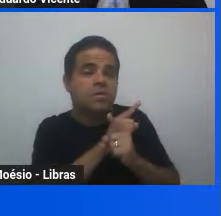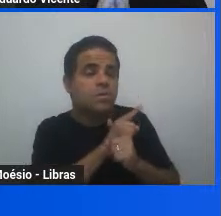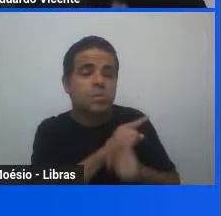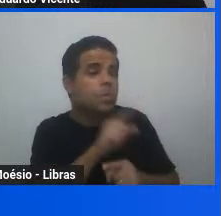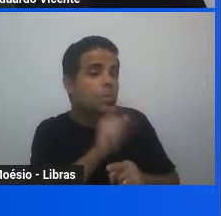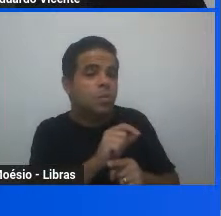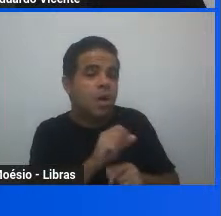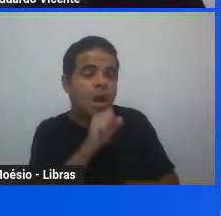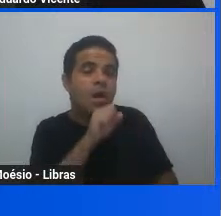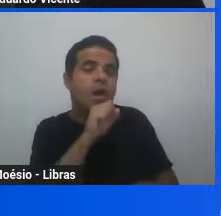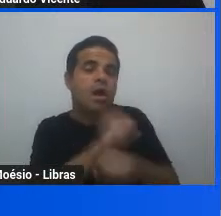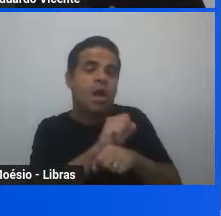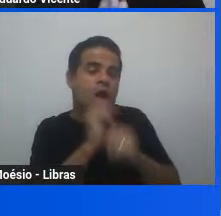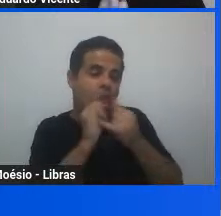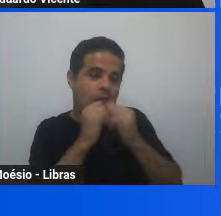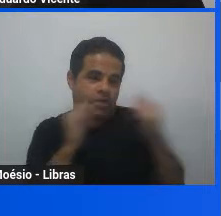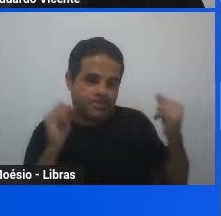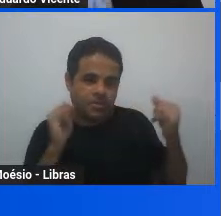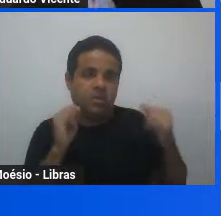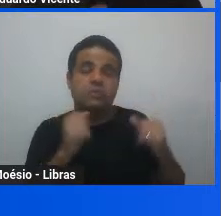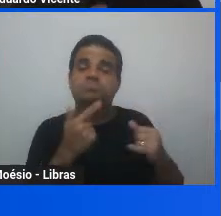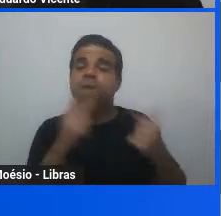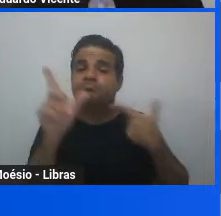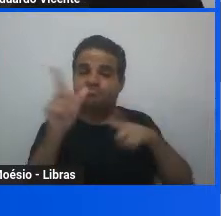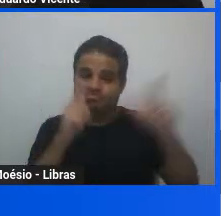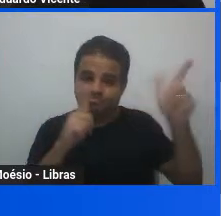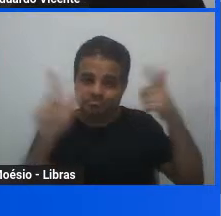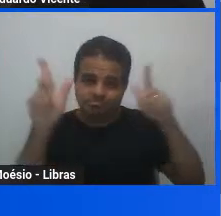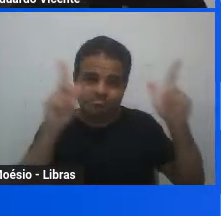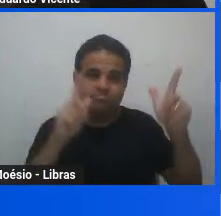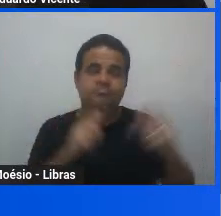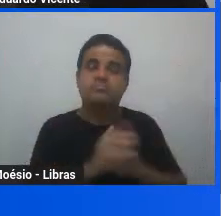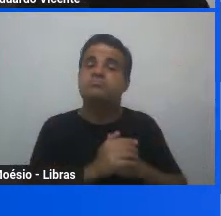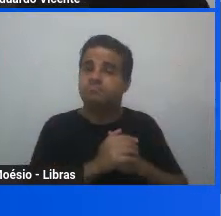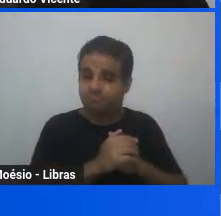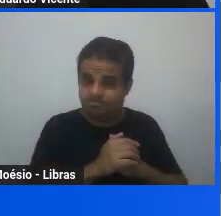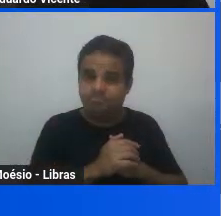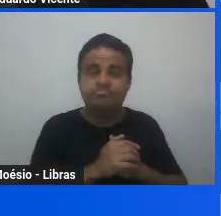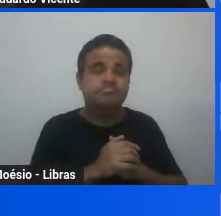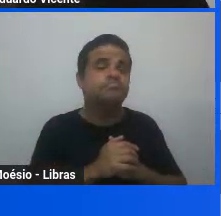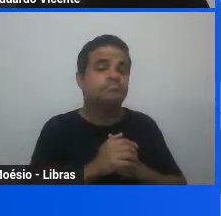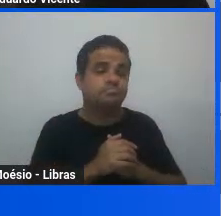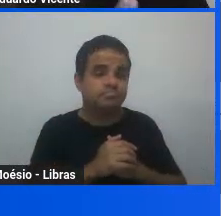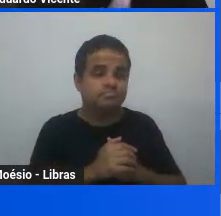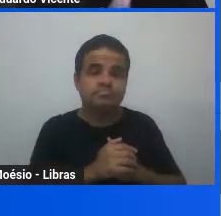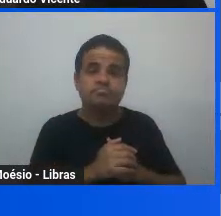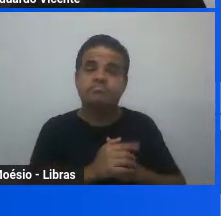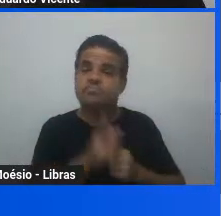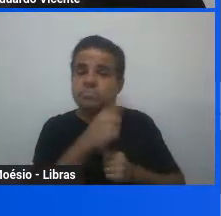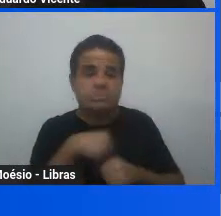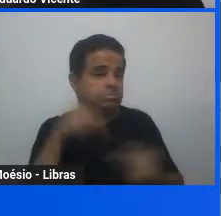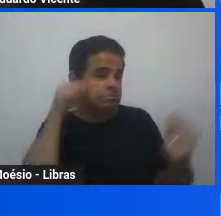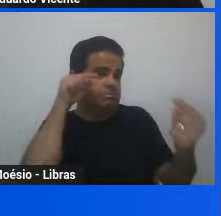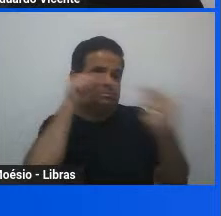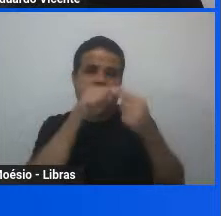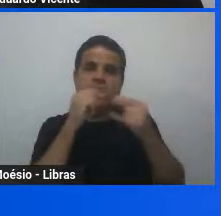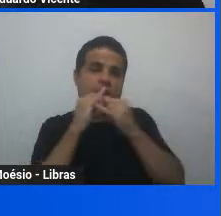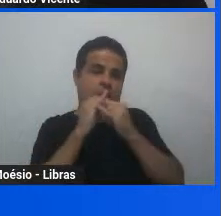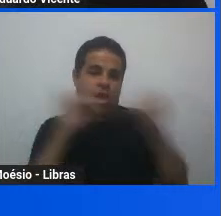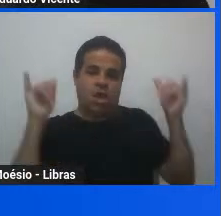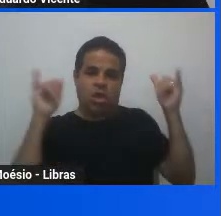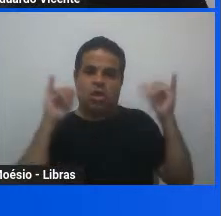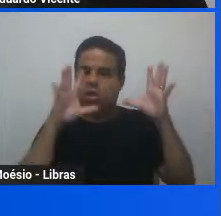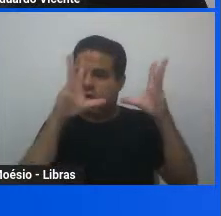choque em situações onde o choque de fato é recomendado. Nós não aplicamos o choque em todas